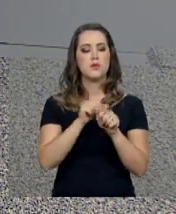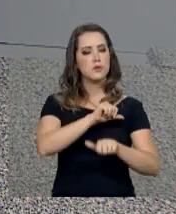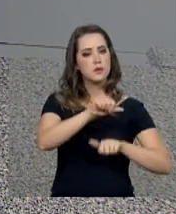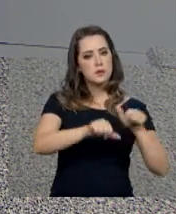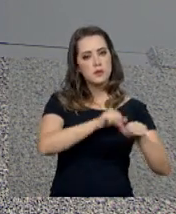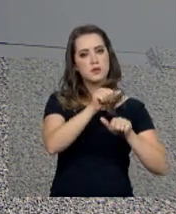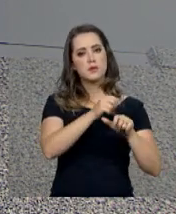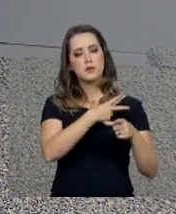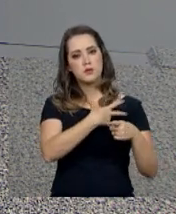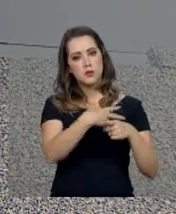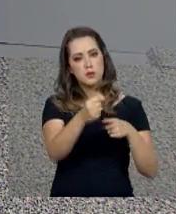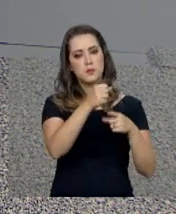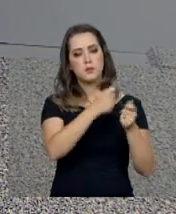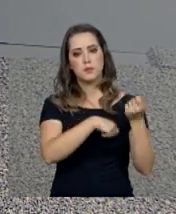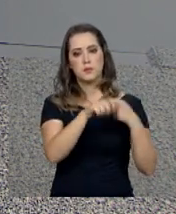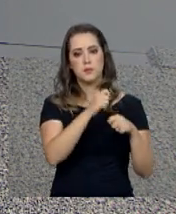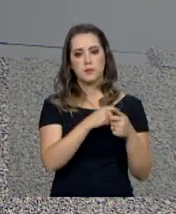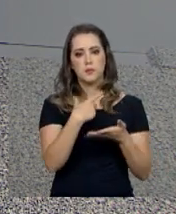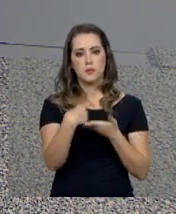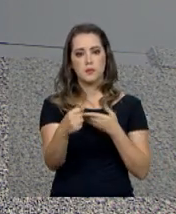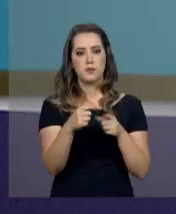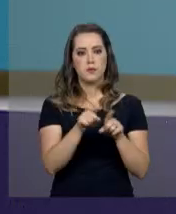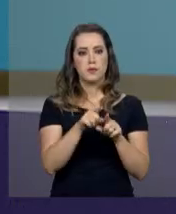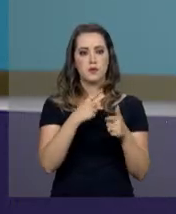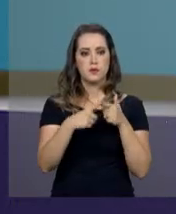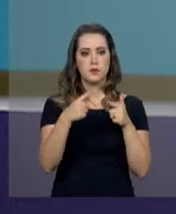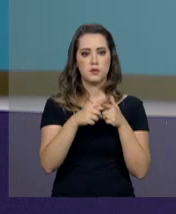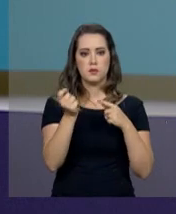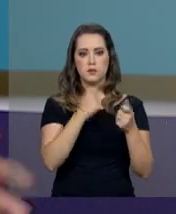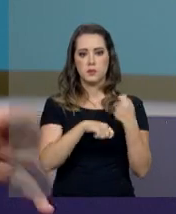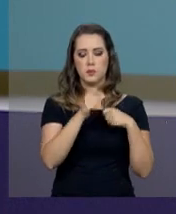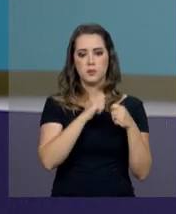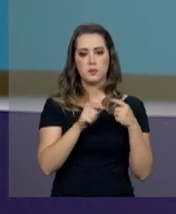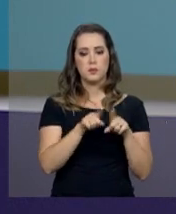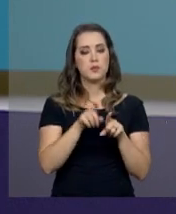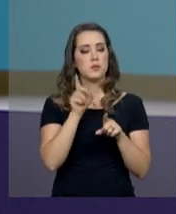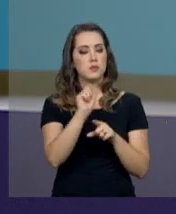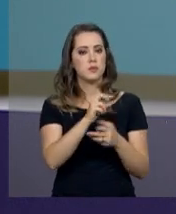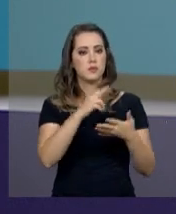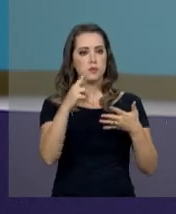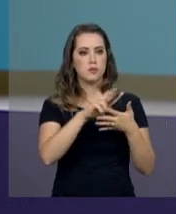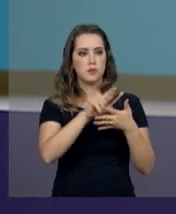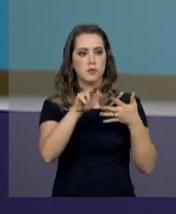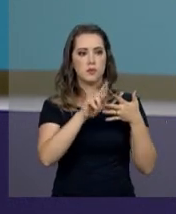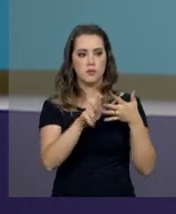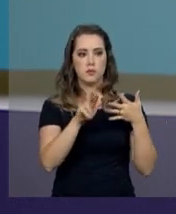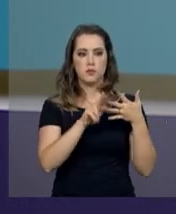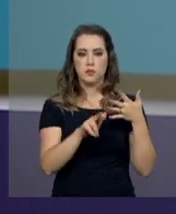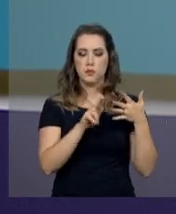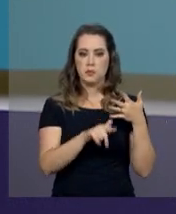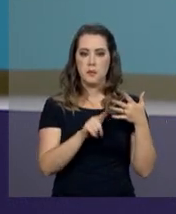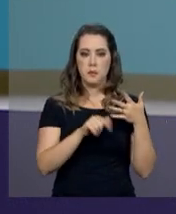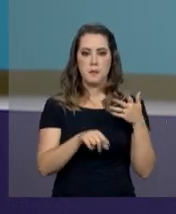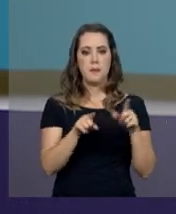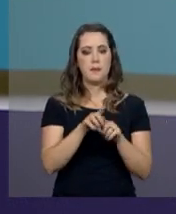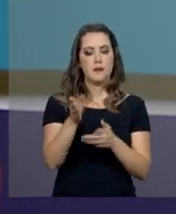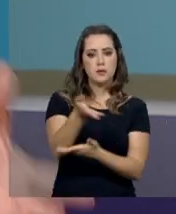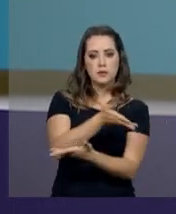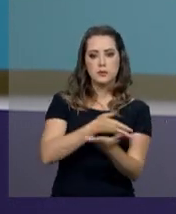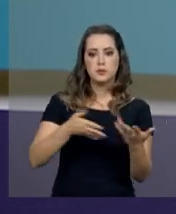econômica sair dessa dessa crise econômica a partir de diferentes movimentos